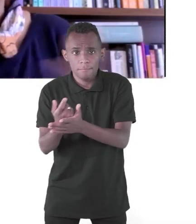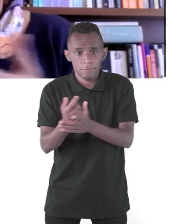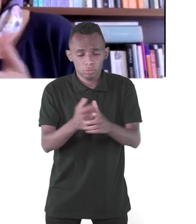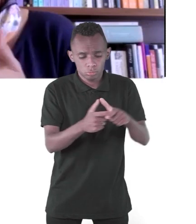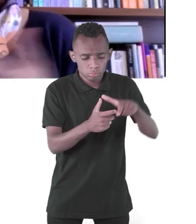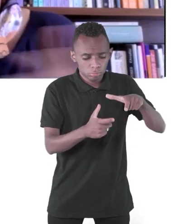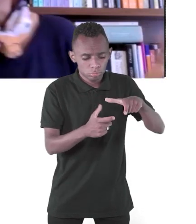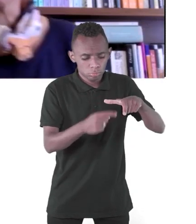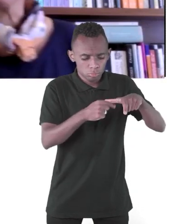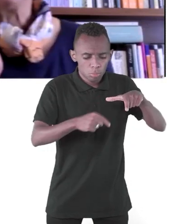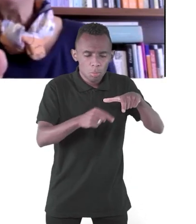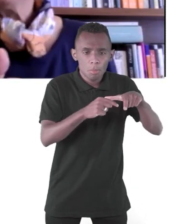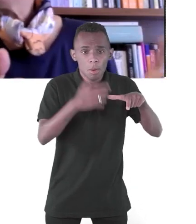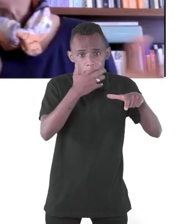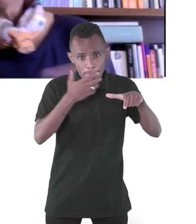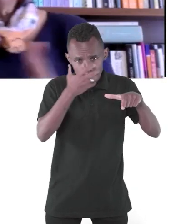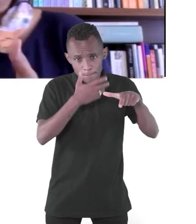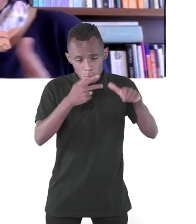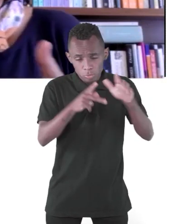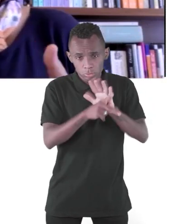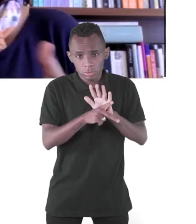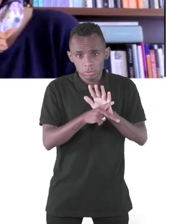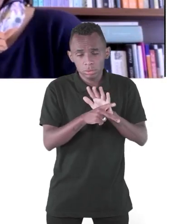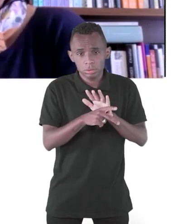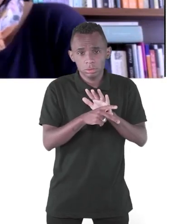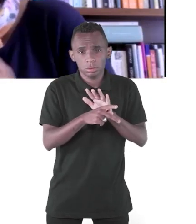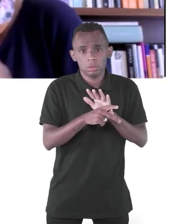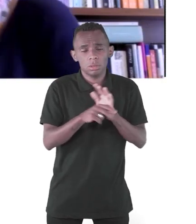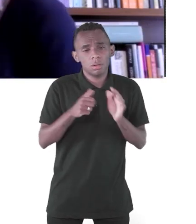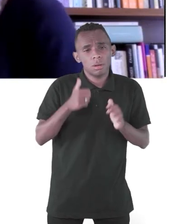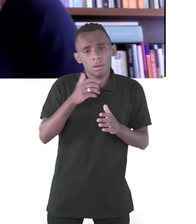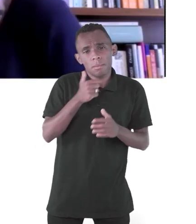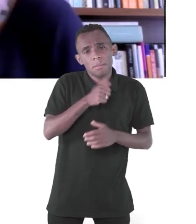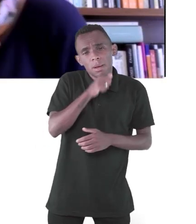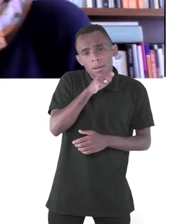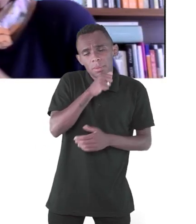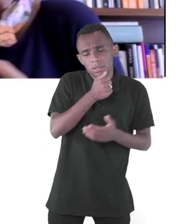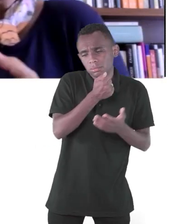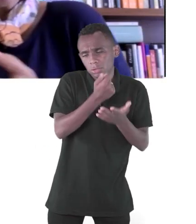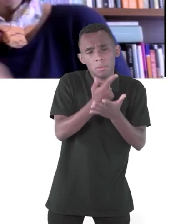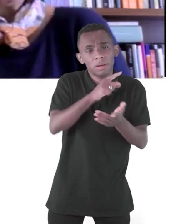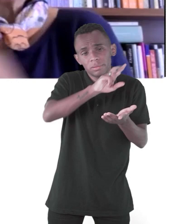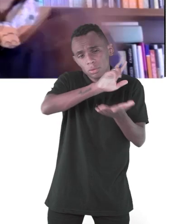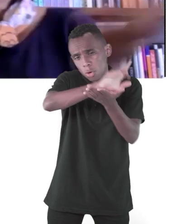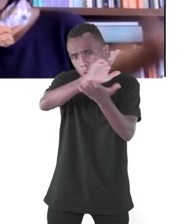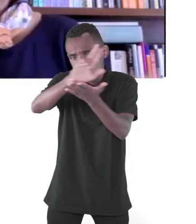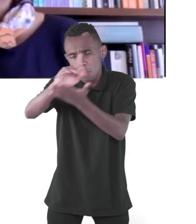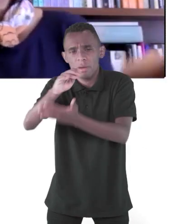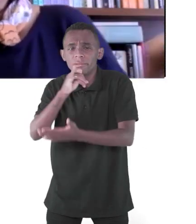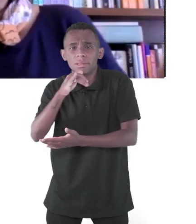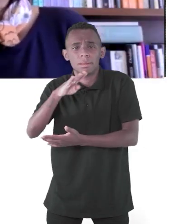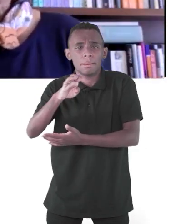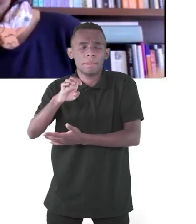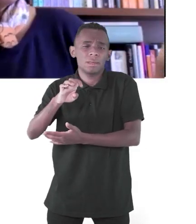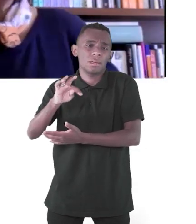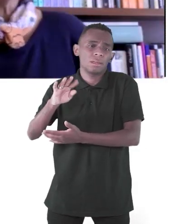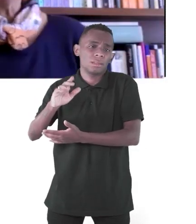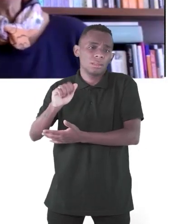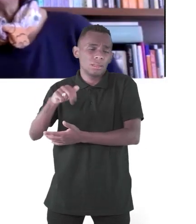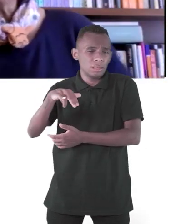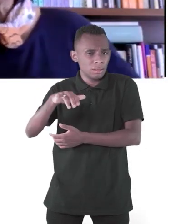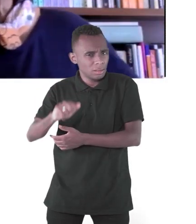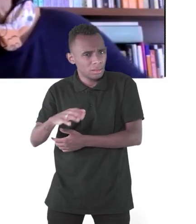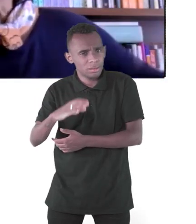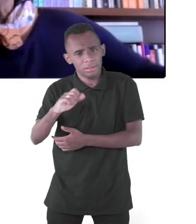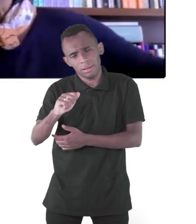do Taiguara e do Jorge Ben, minha mãe comprava os da Bethânia, do Caetano. E aí a gente ia